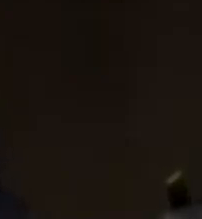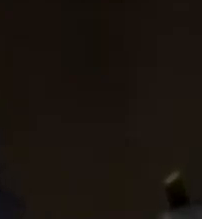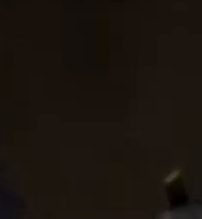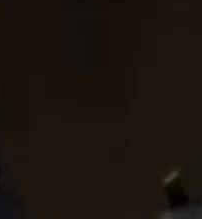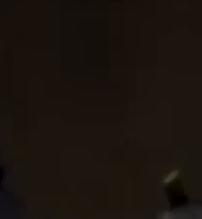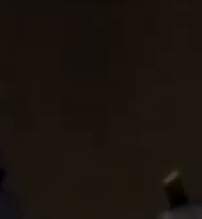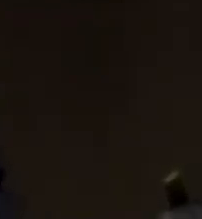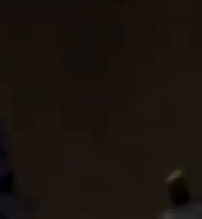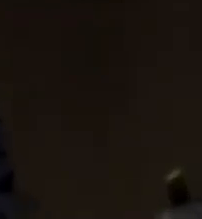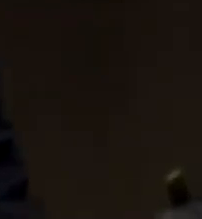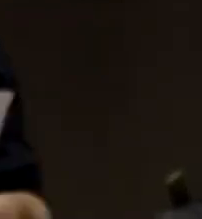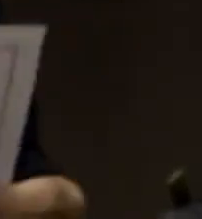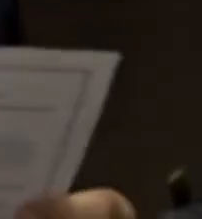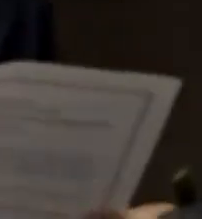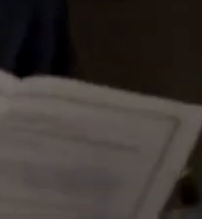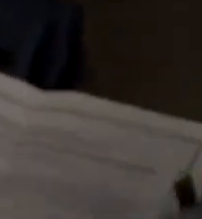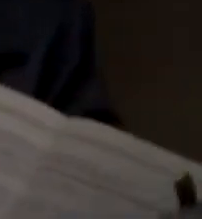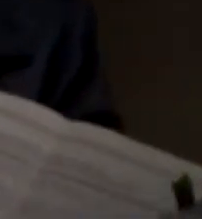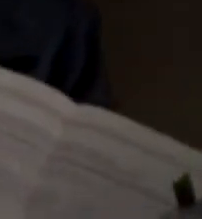Julio.